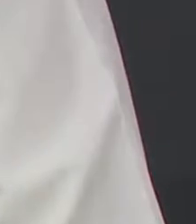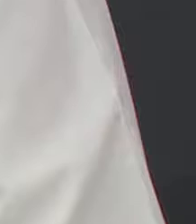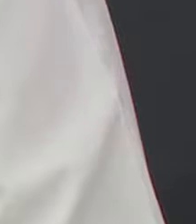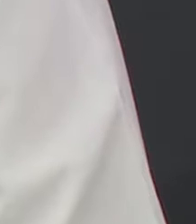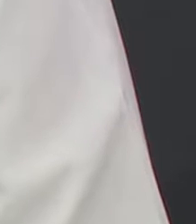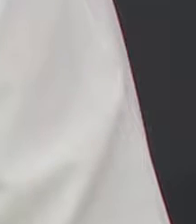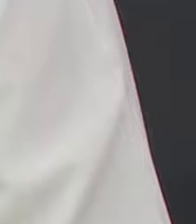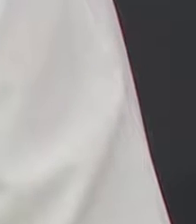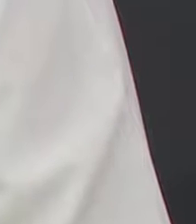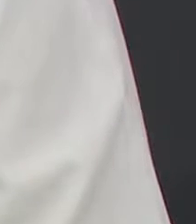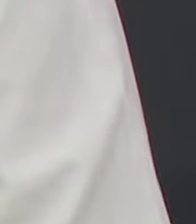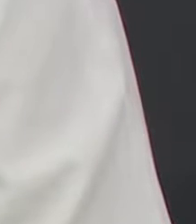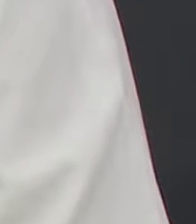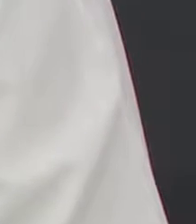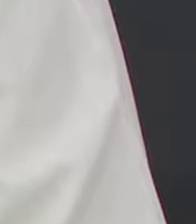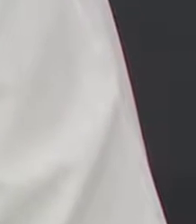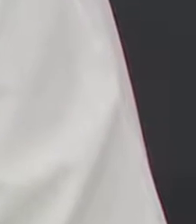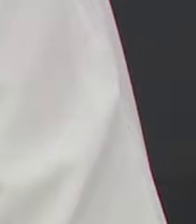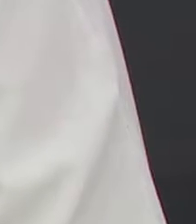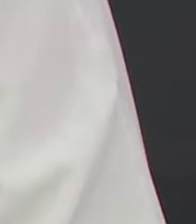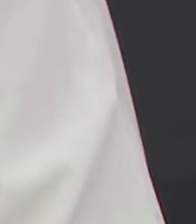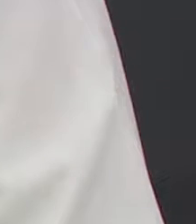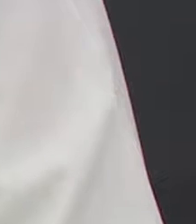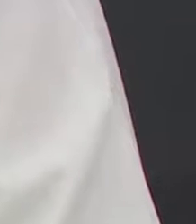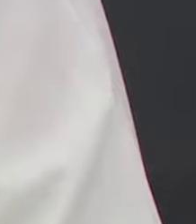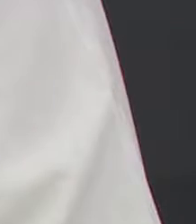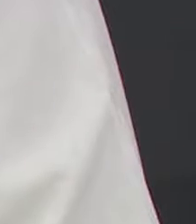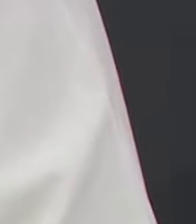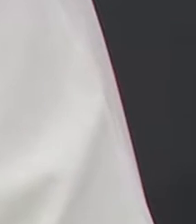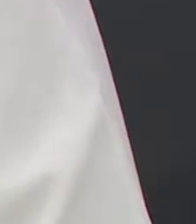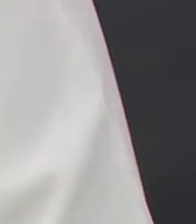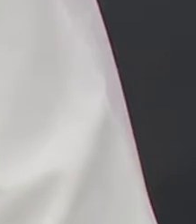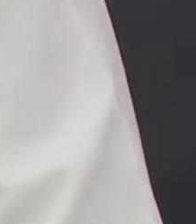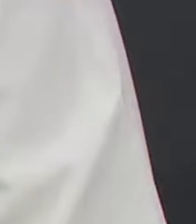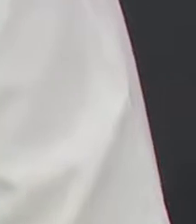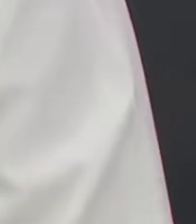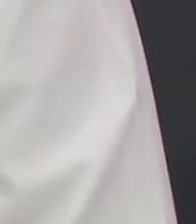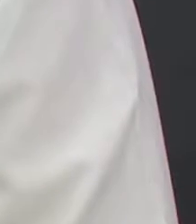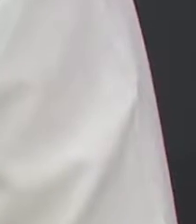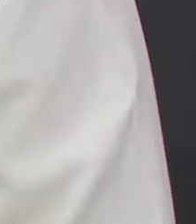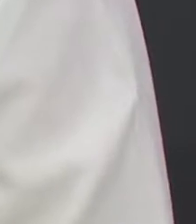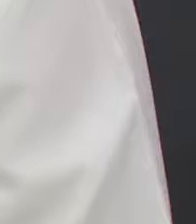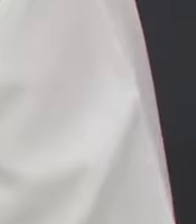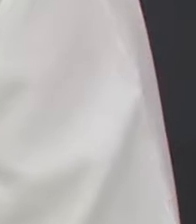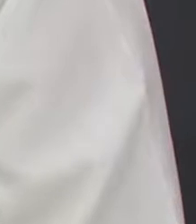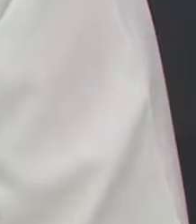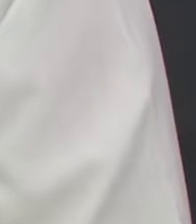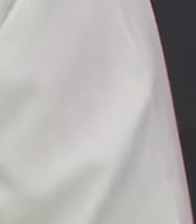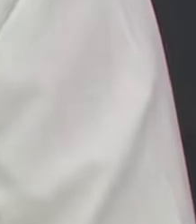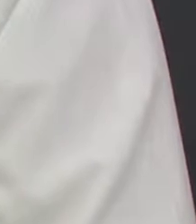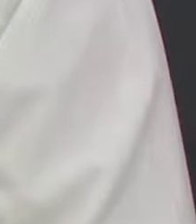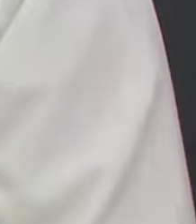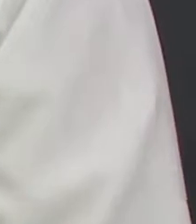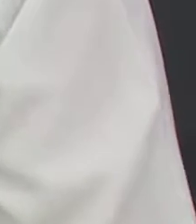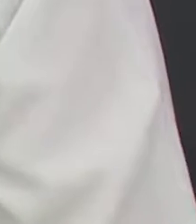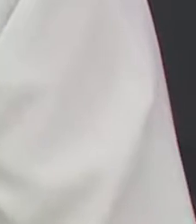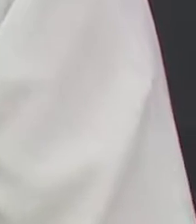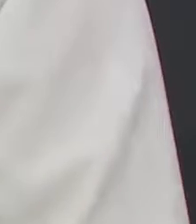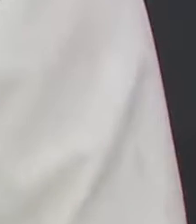remuneratório de que trata este artigo é extensivo aos servidores públicos da Câmara Municipal de Blumenau.